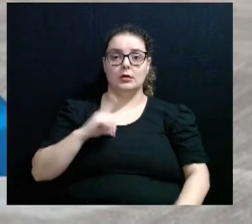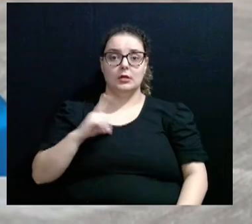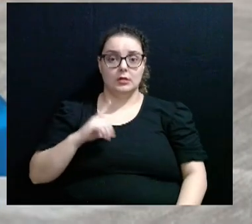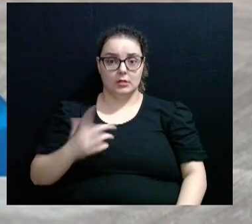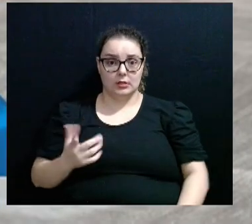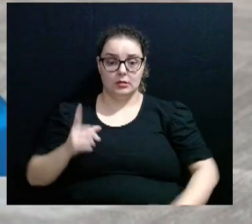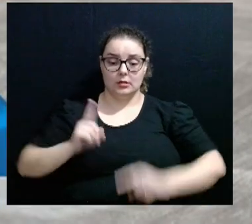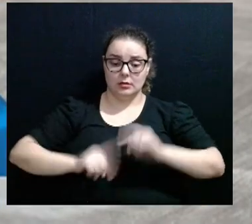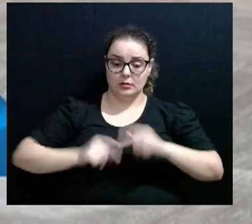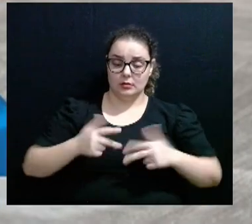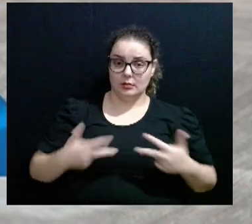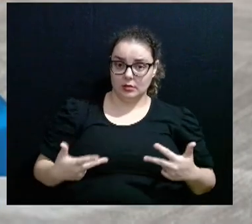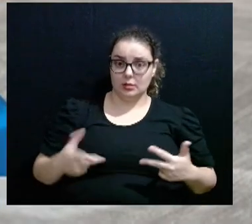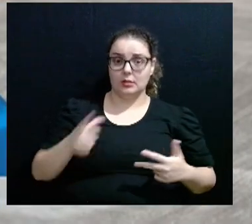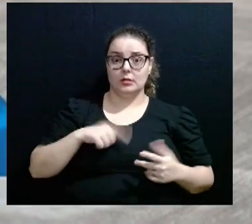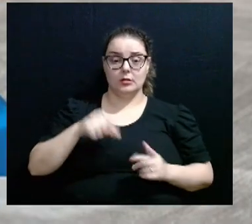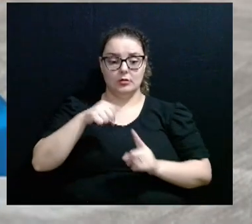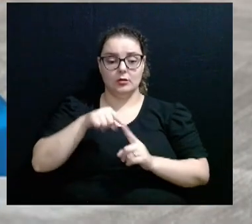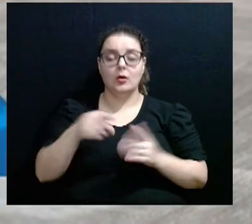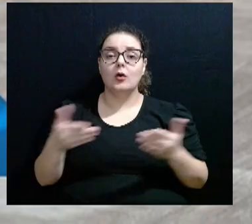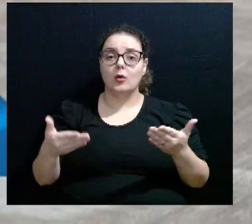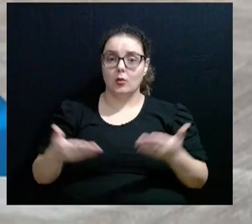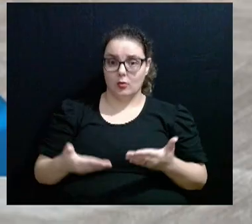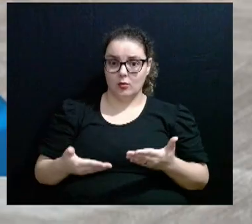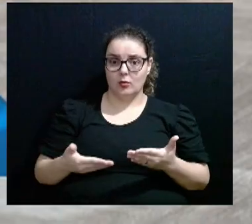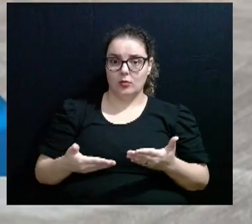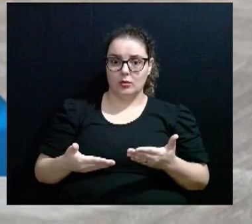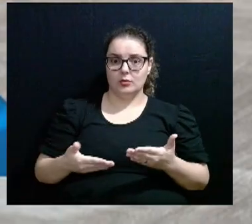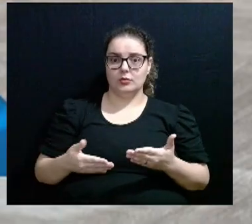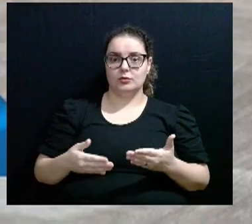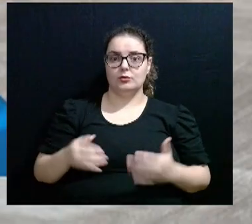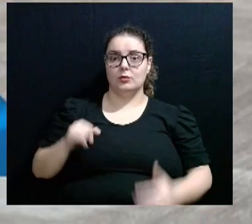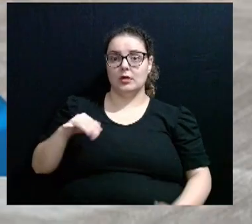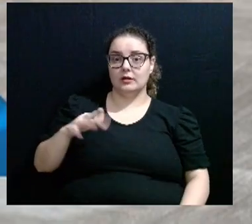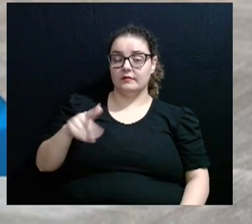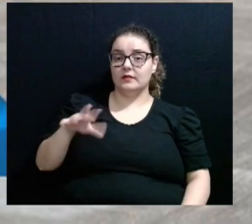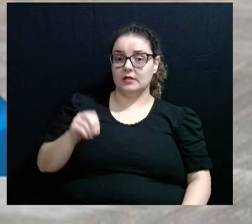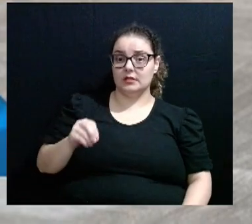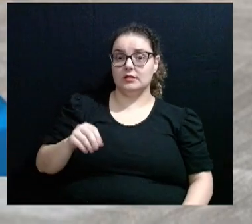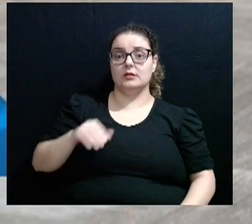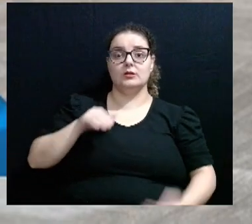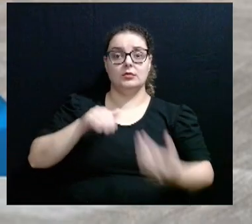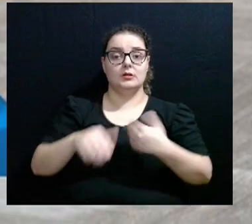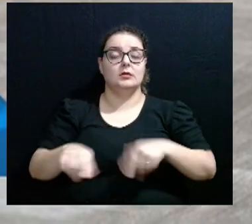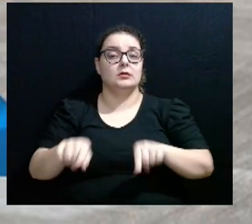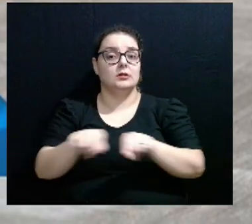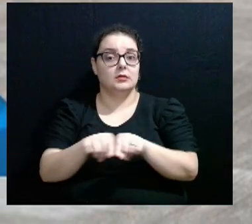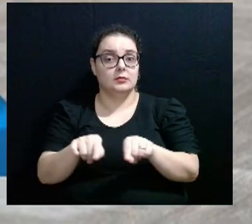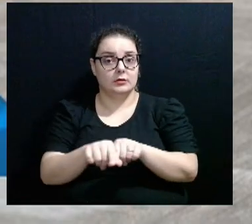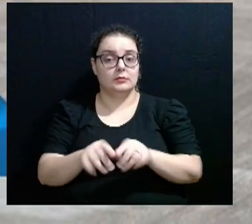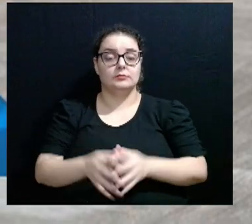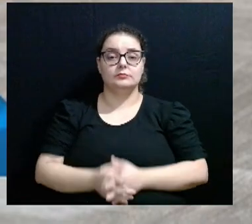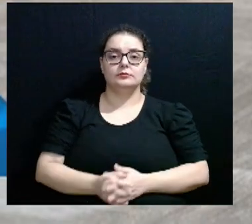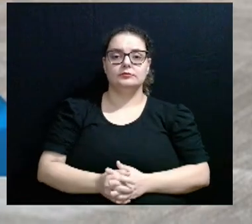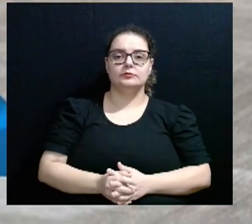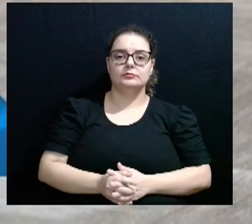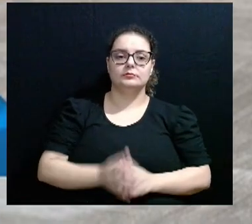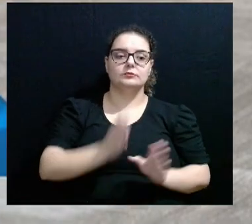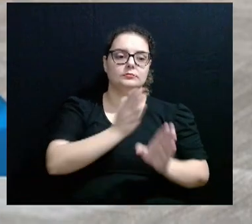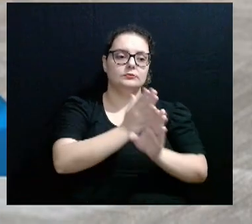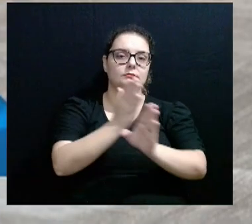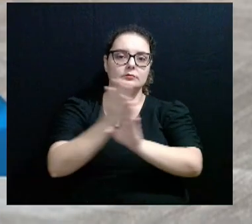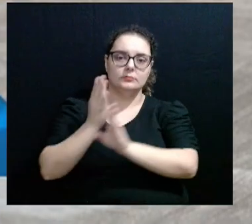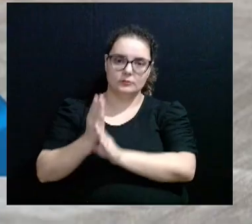tem a finalidade hoje de pegar uma infração de trânsito, ele passa também a identificar que esse